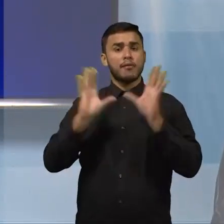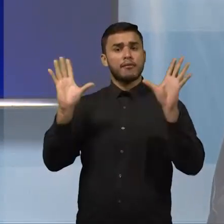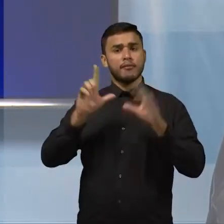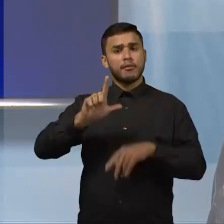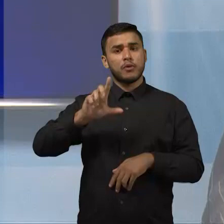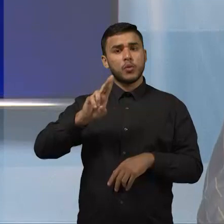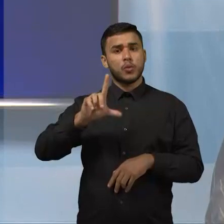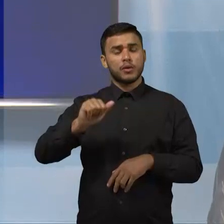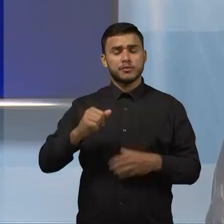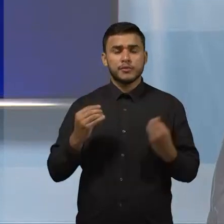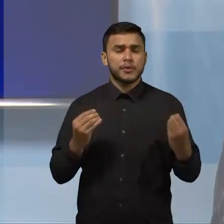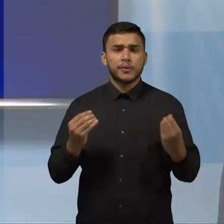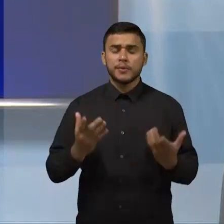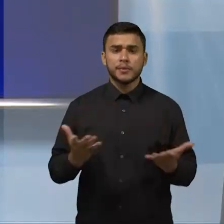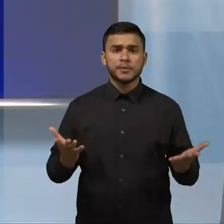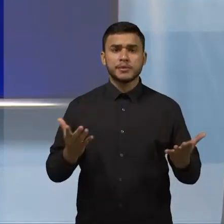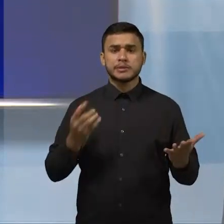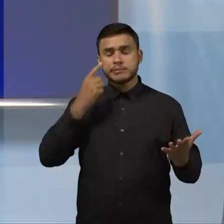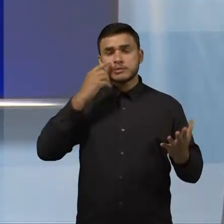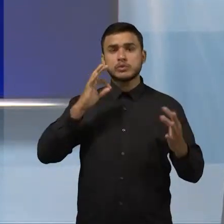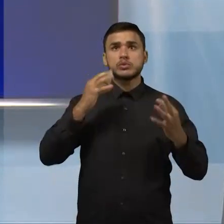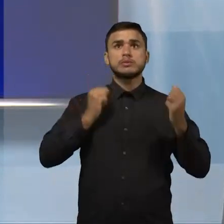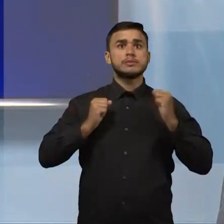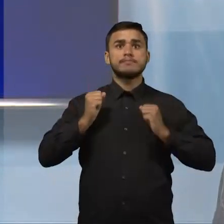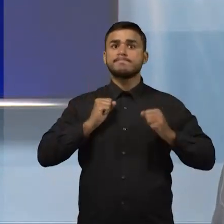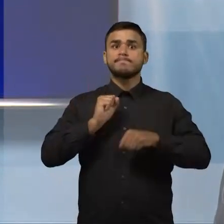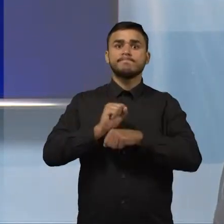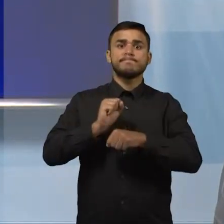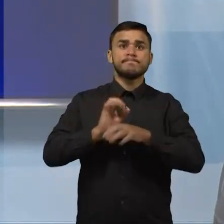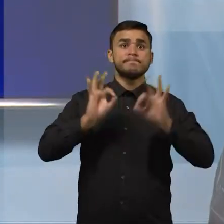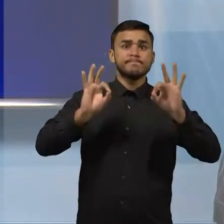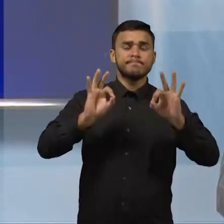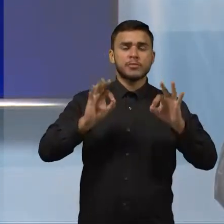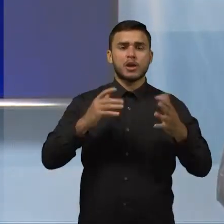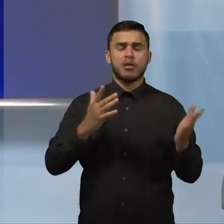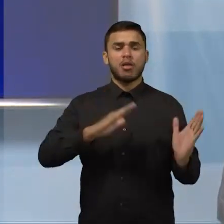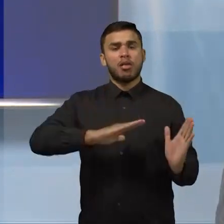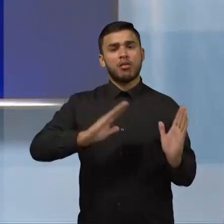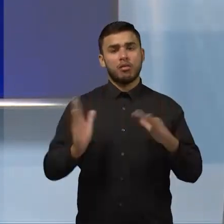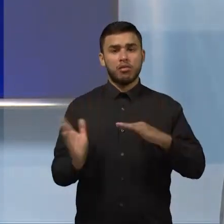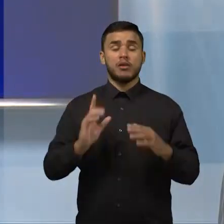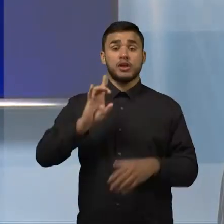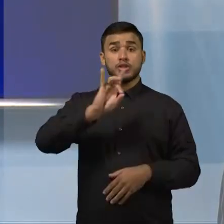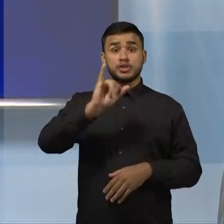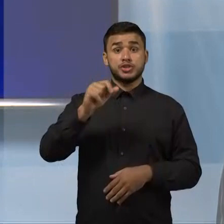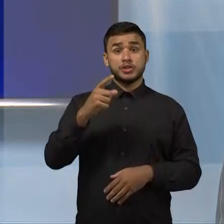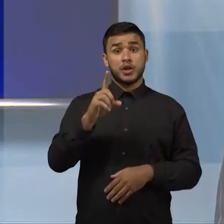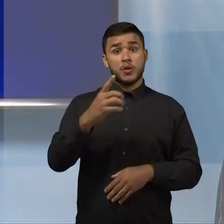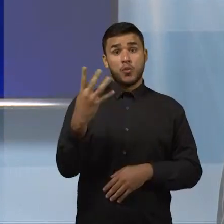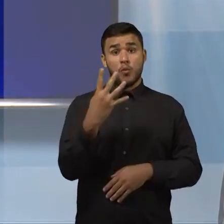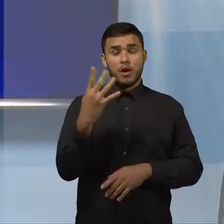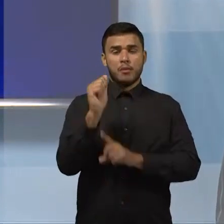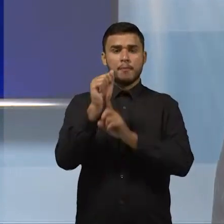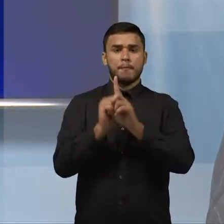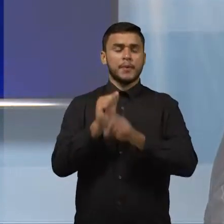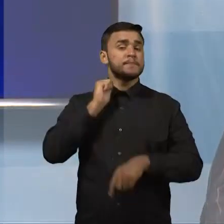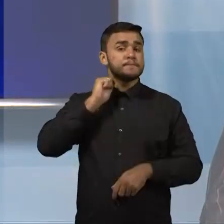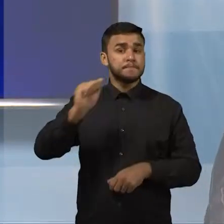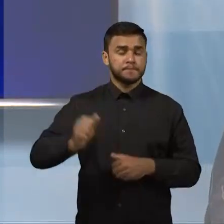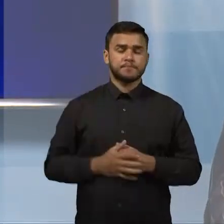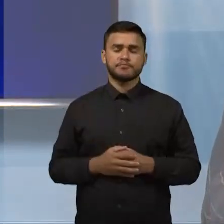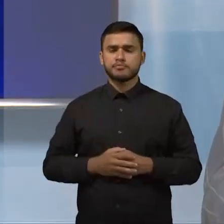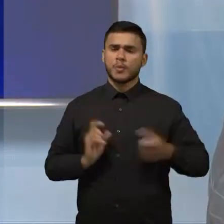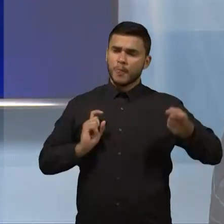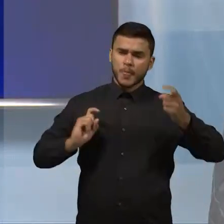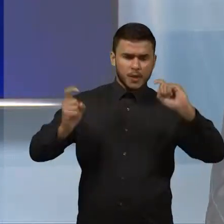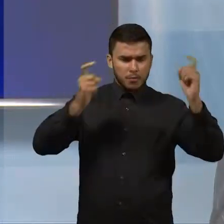aquilo que se esperava que era grande expectativa. No mérito, foi adiado para 4 de abril. É para discutirmos